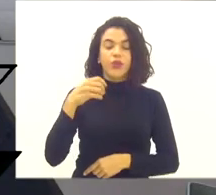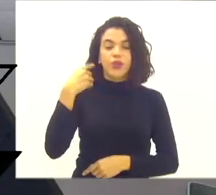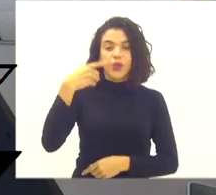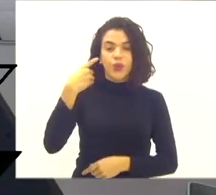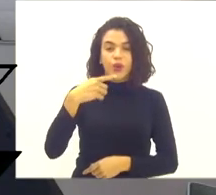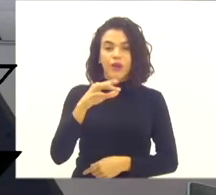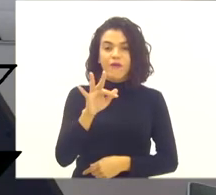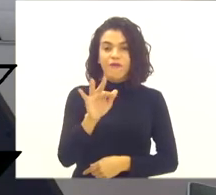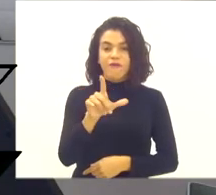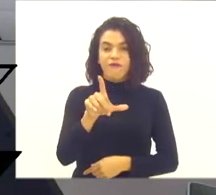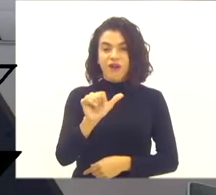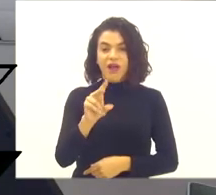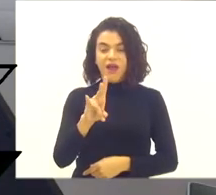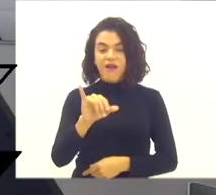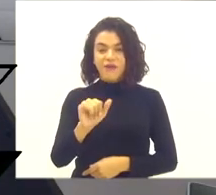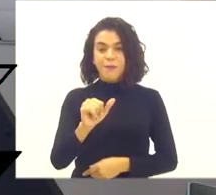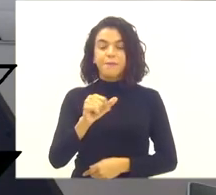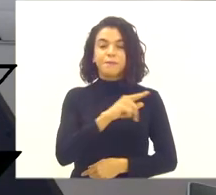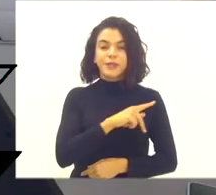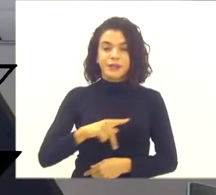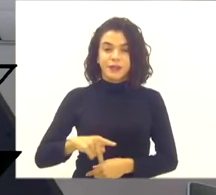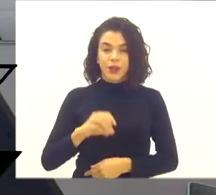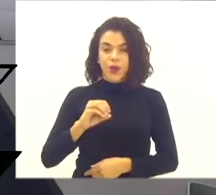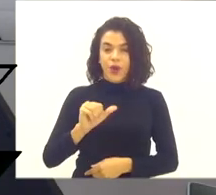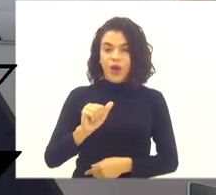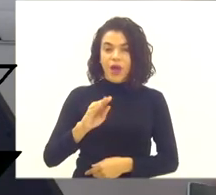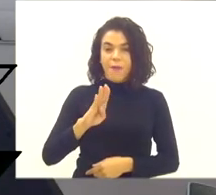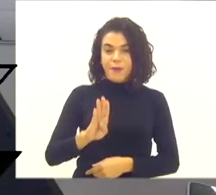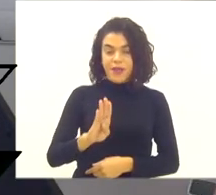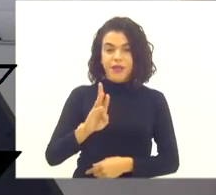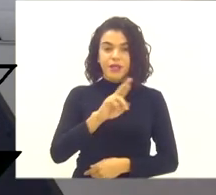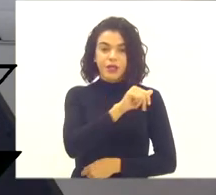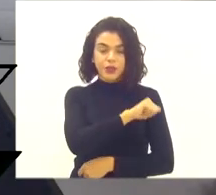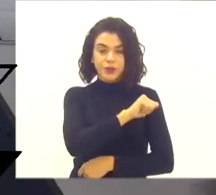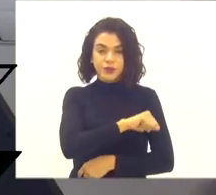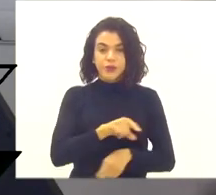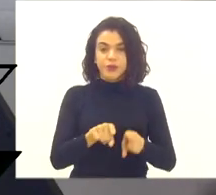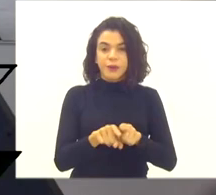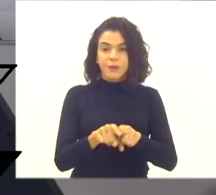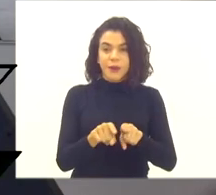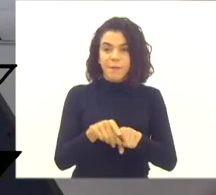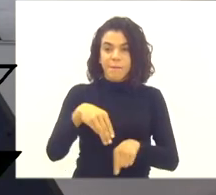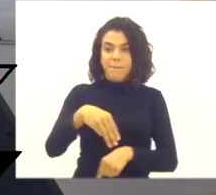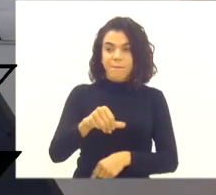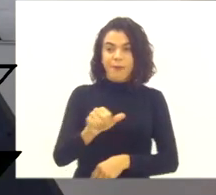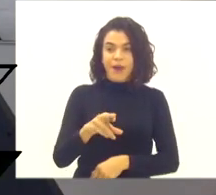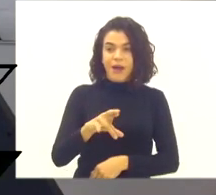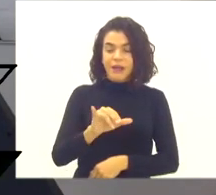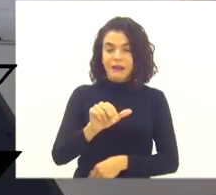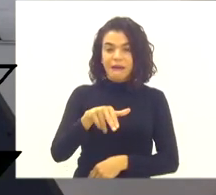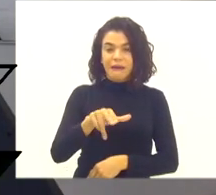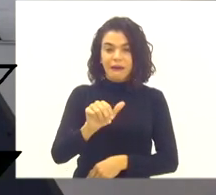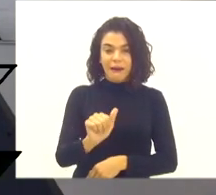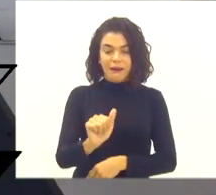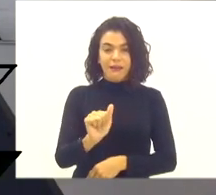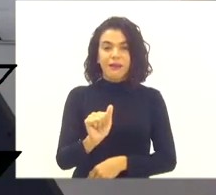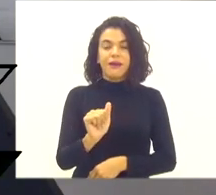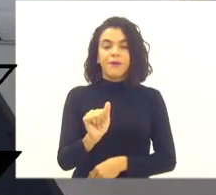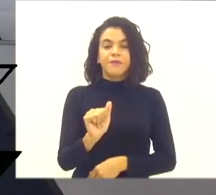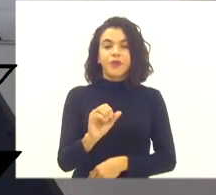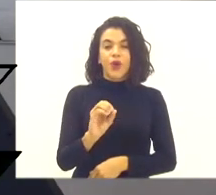Ribeiro presidente da OAB a mulher Rio de Janeiro e com a Dra Mariana Tamari coa diretor executiva da ONG